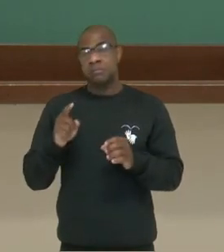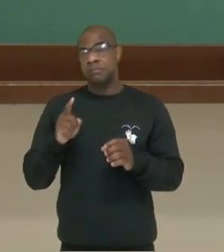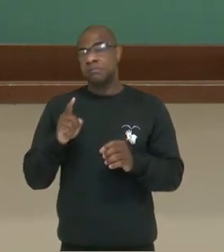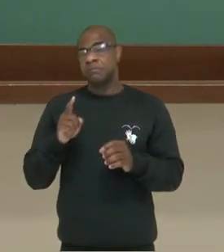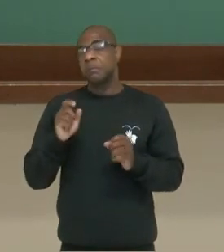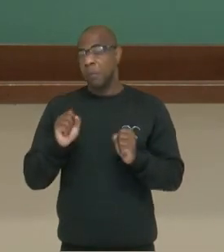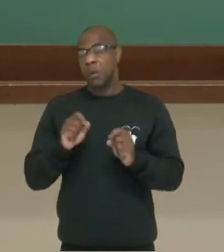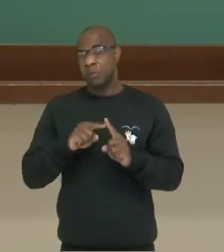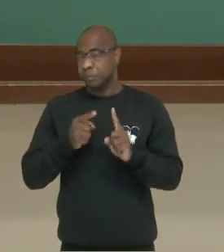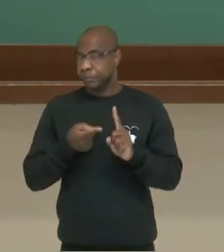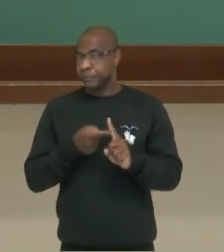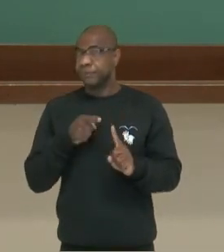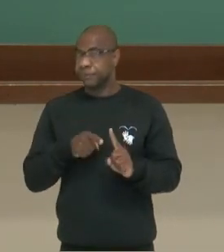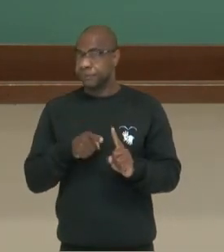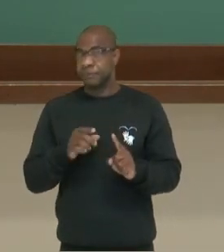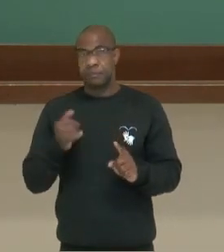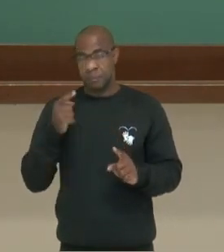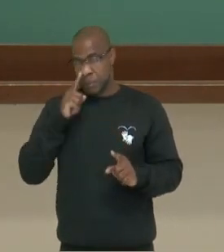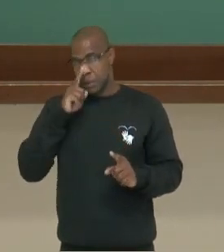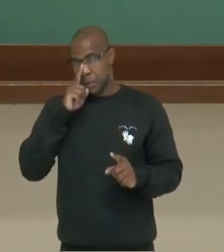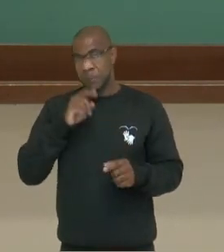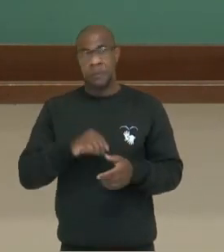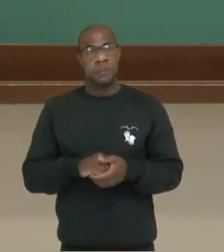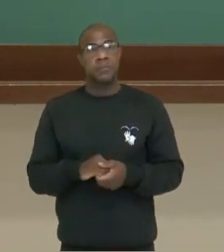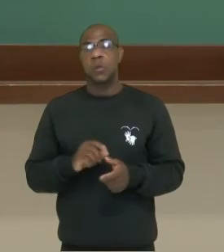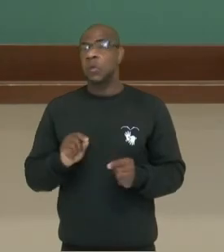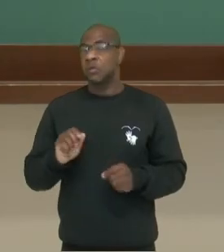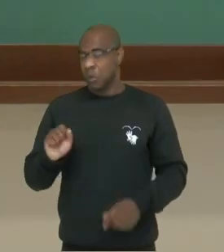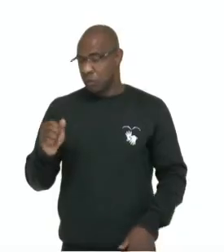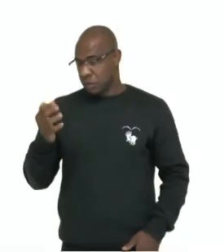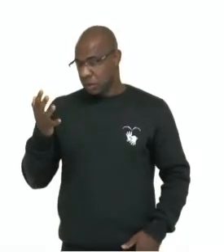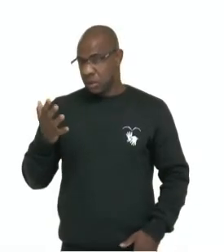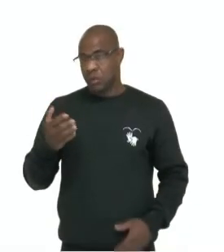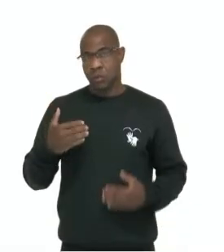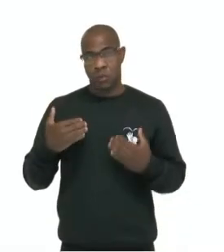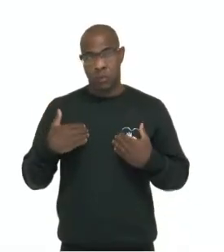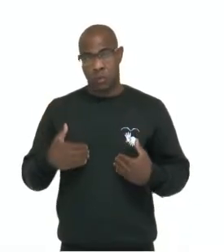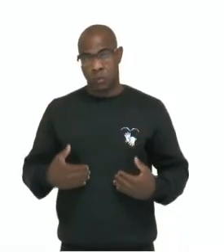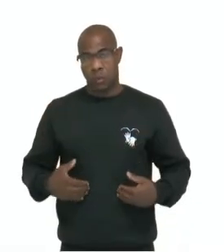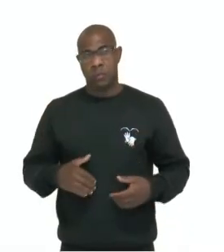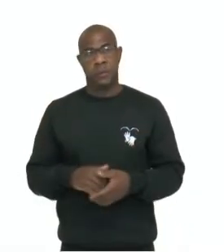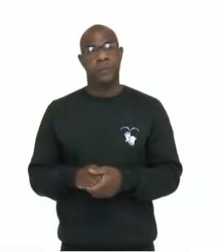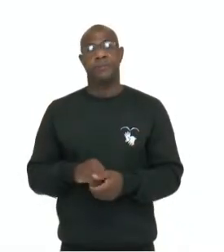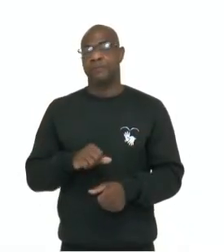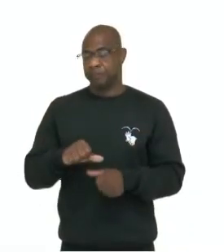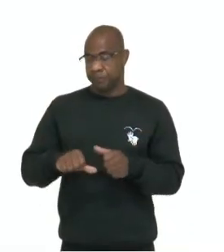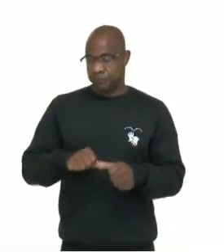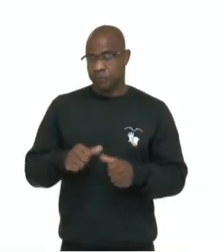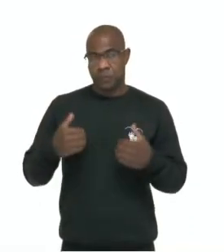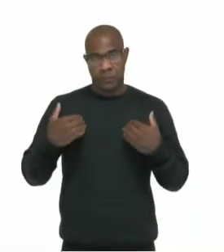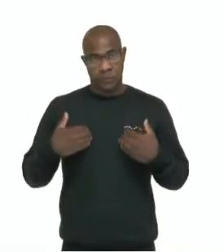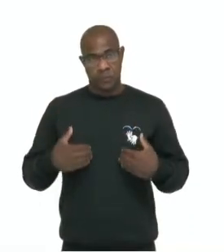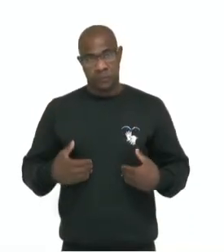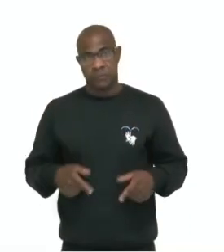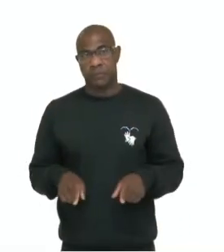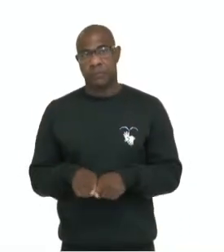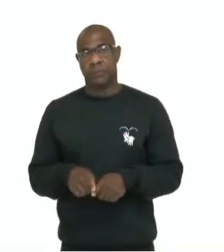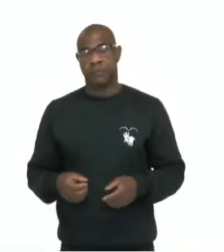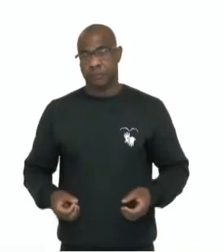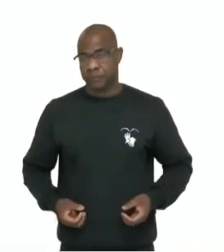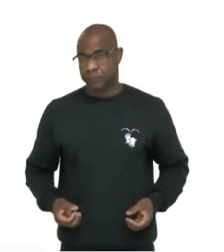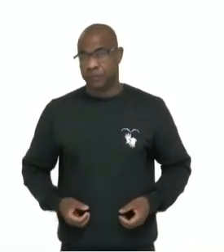pode haver a gravidez, né? O que vai acontecer no corpo da mulher? A alteração na temperatura basal, ela